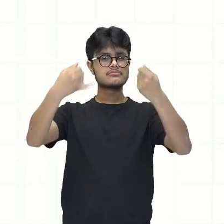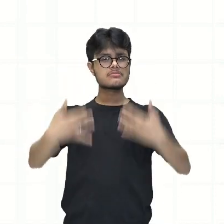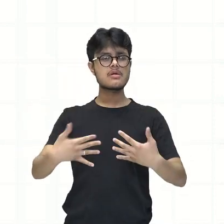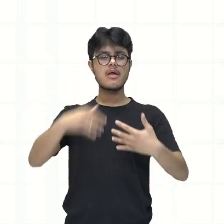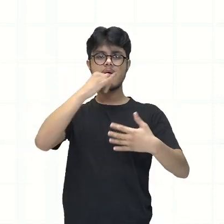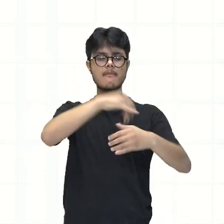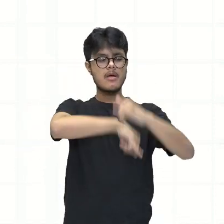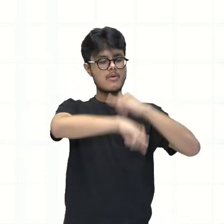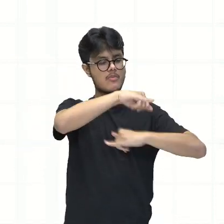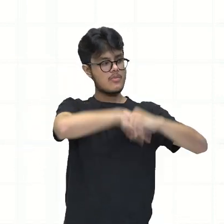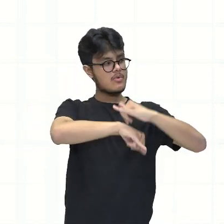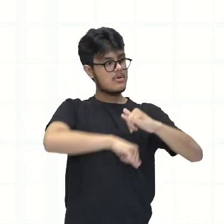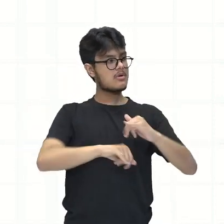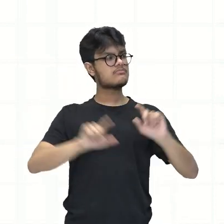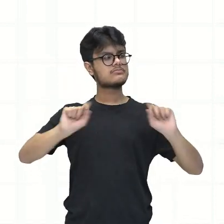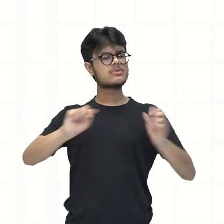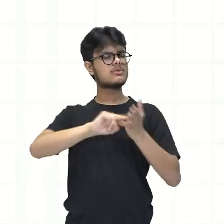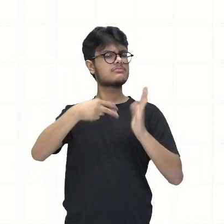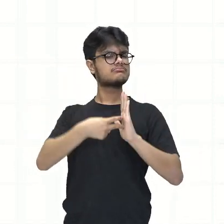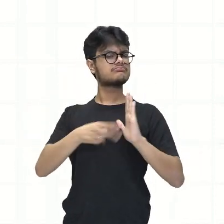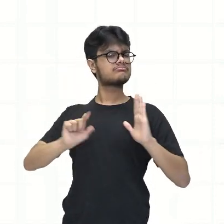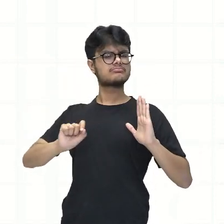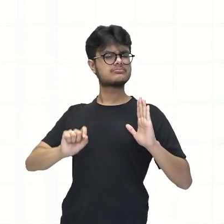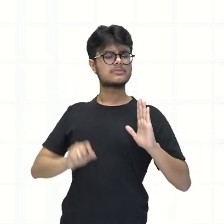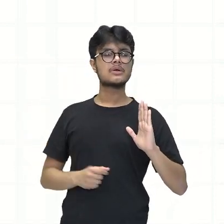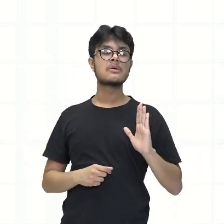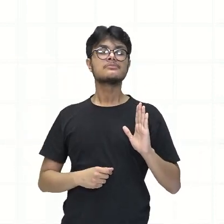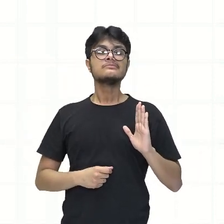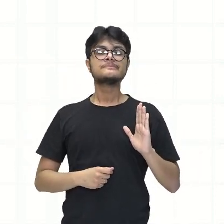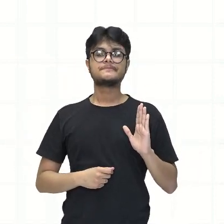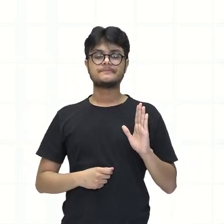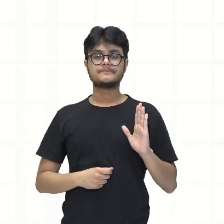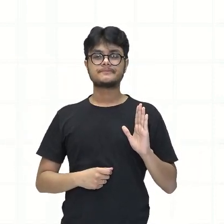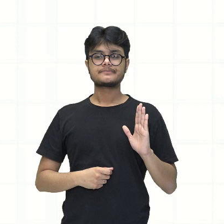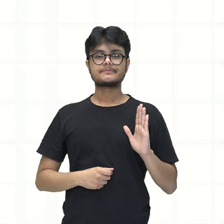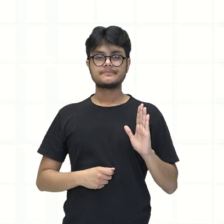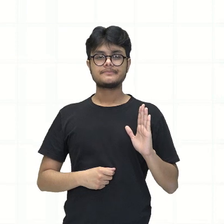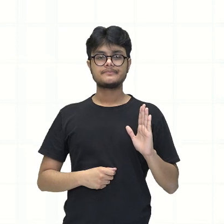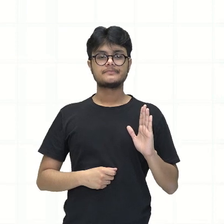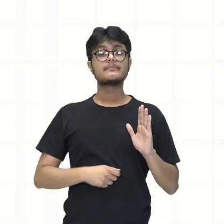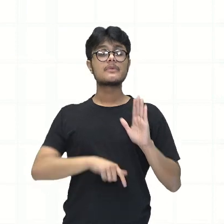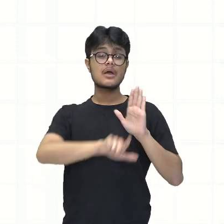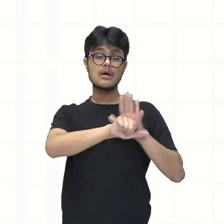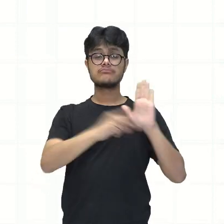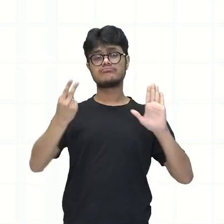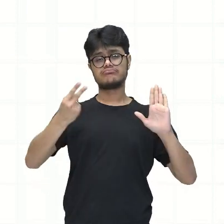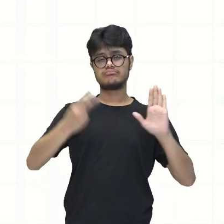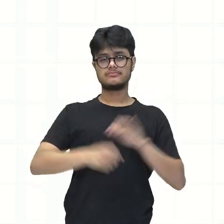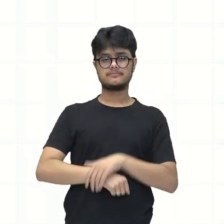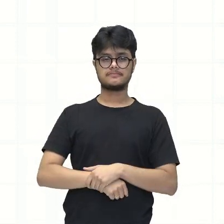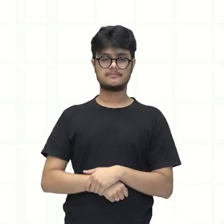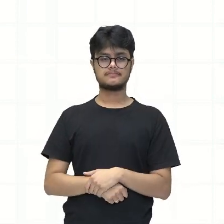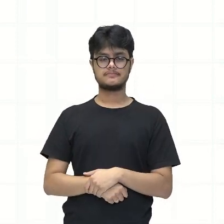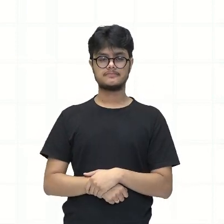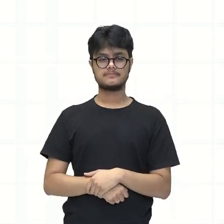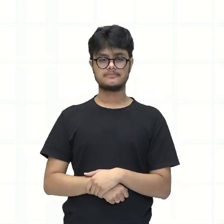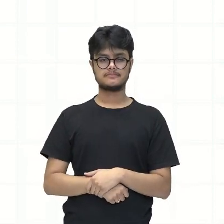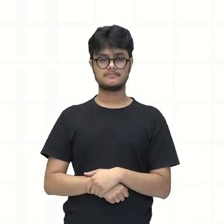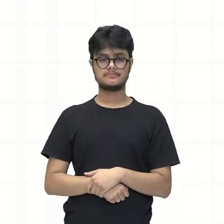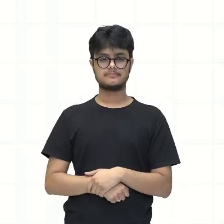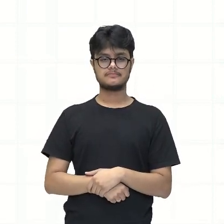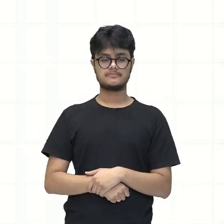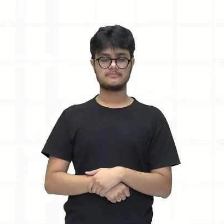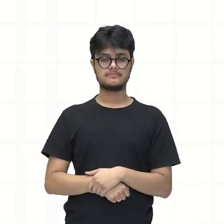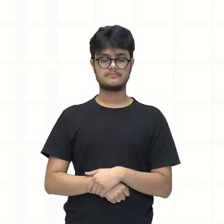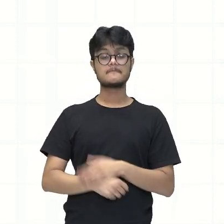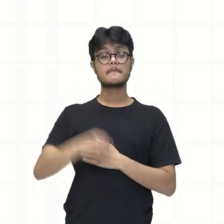em transferência de energia, a gente está falando na segunda lei da termodinâmica. E